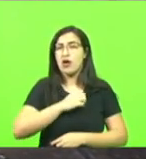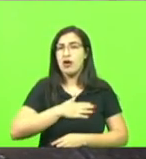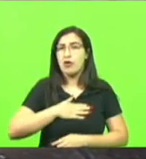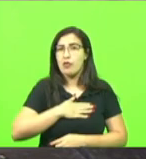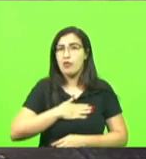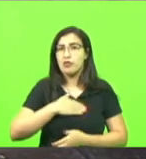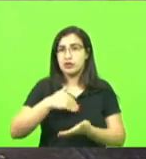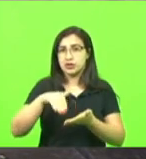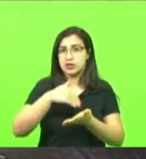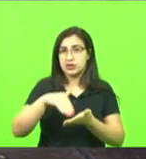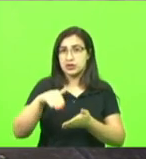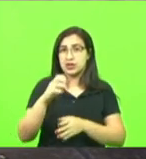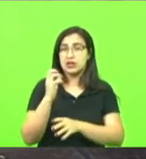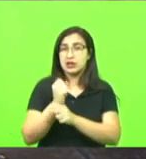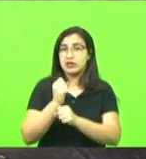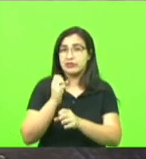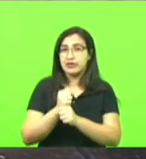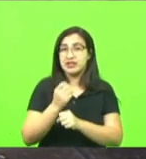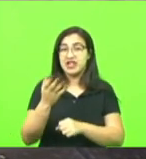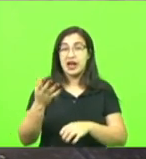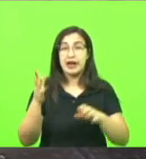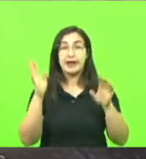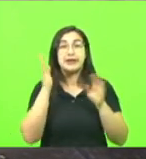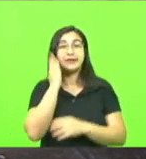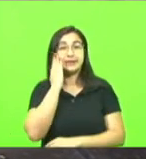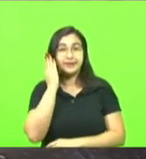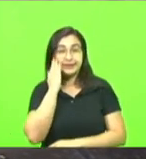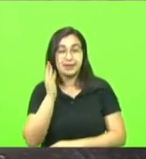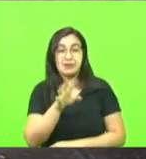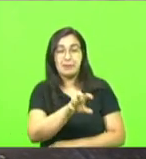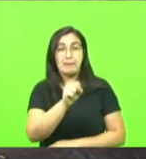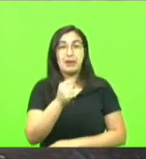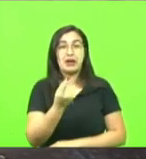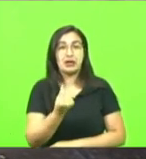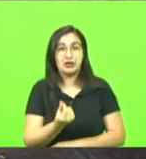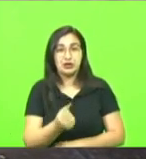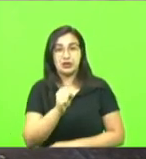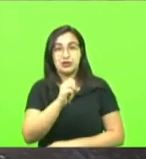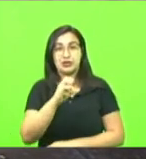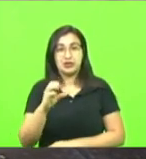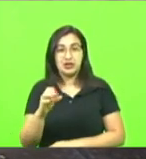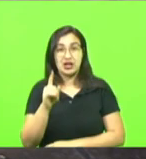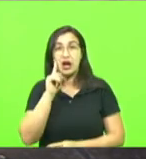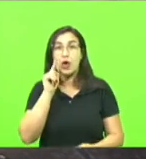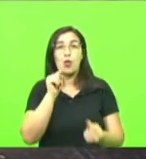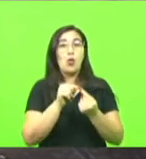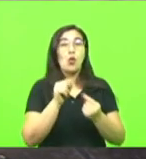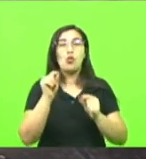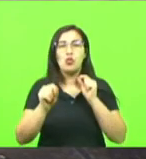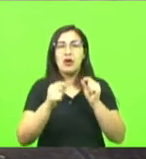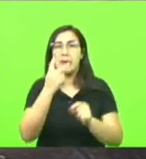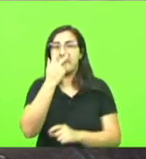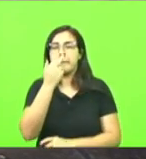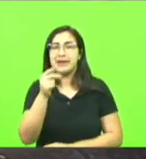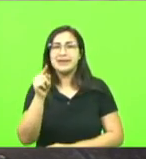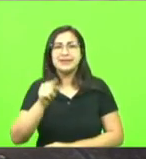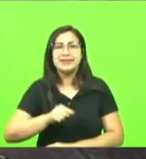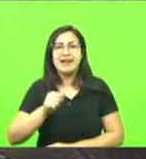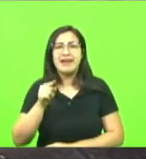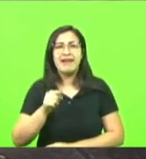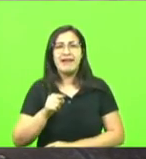é especialista em colocar a mão no bolso do catarinense, que a missão deles parece que é